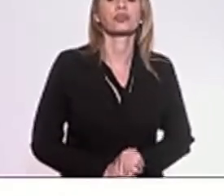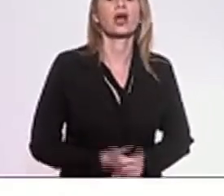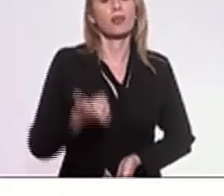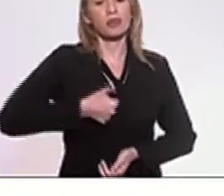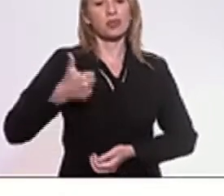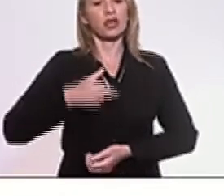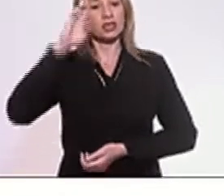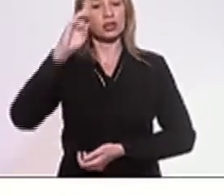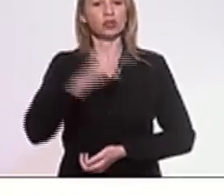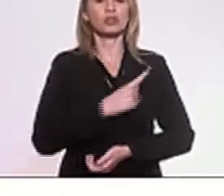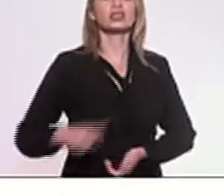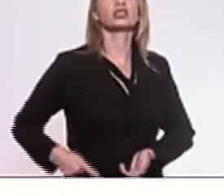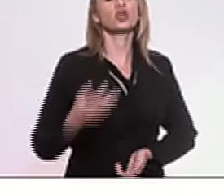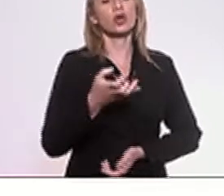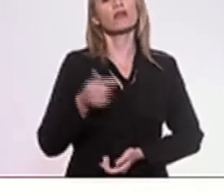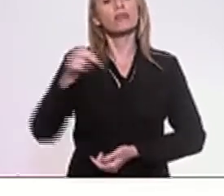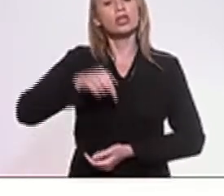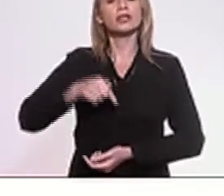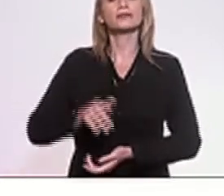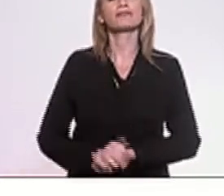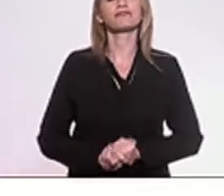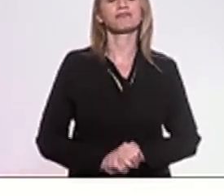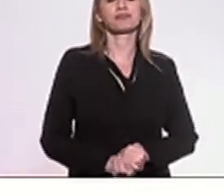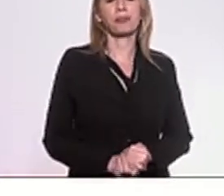senhora presidente, eu quero aqui